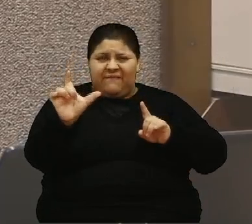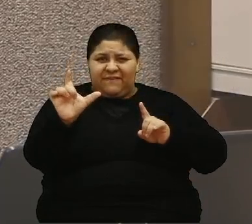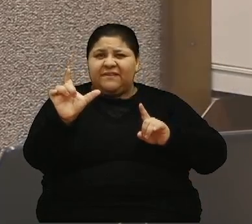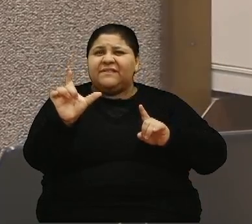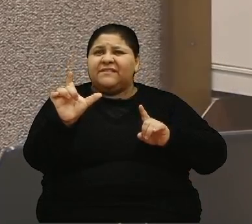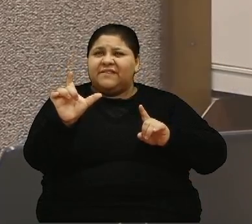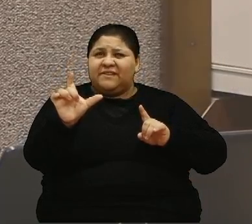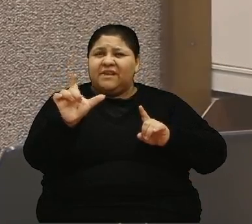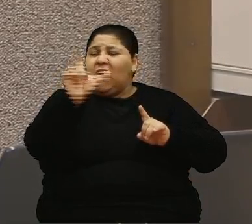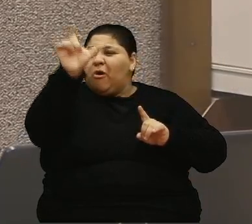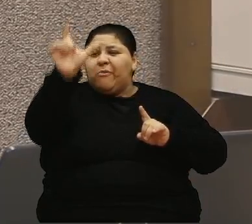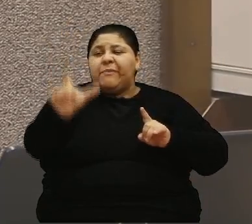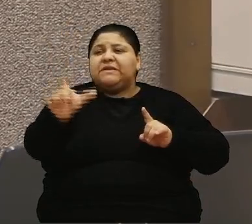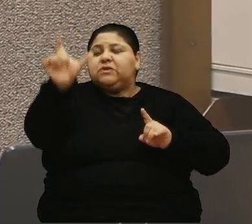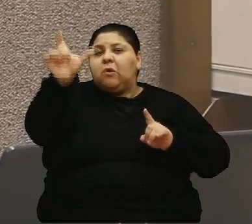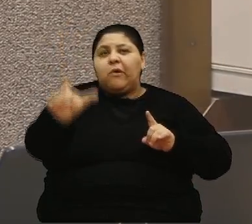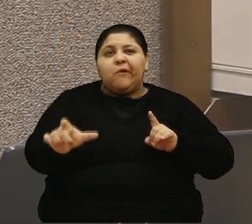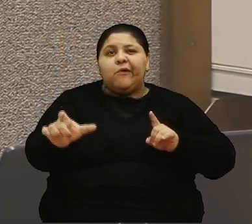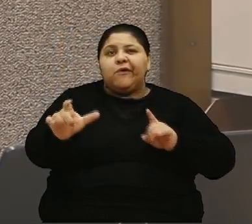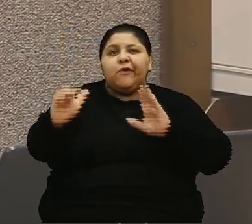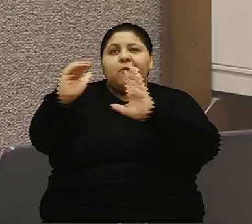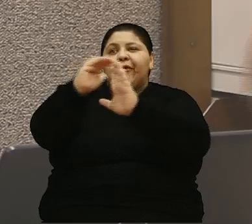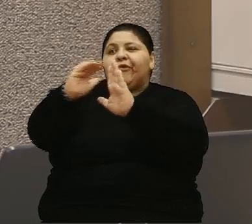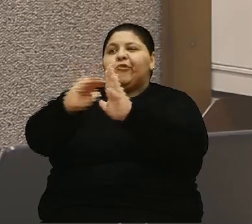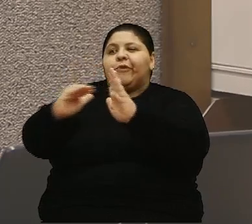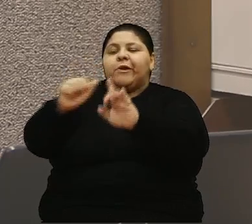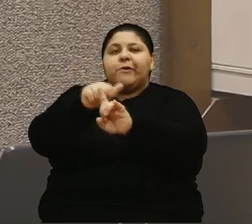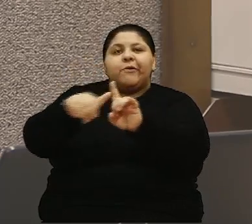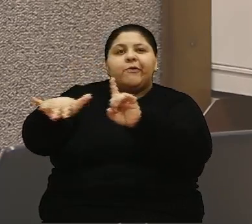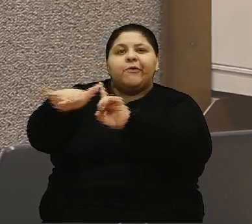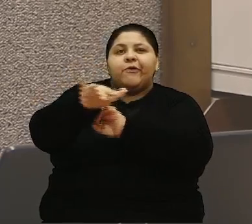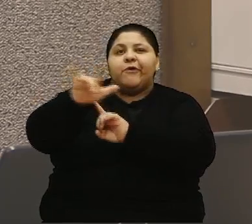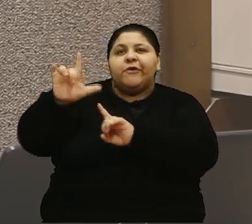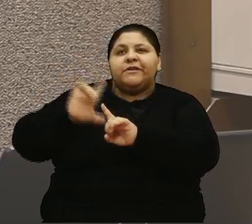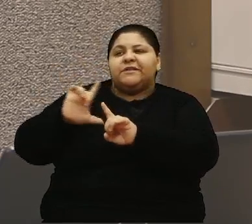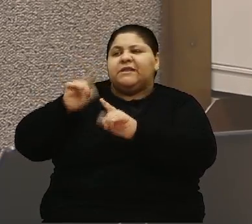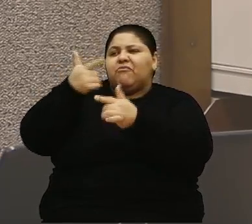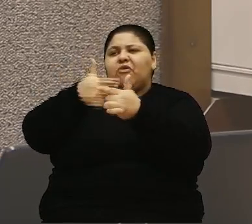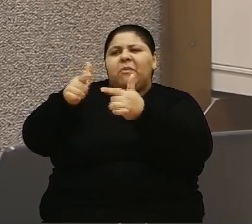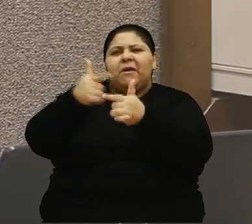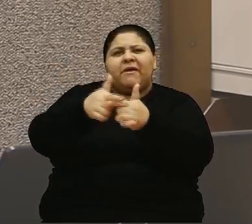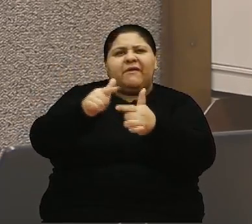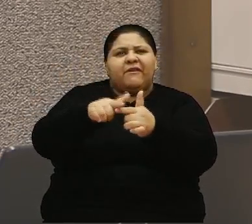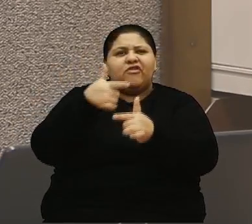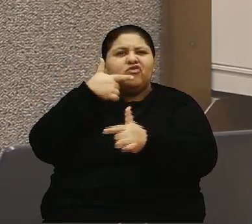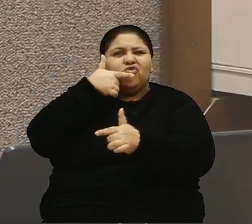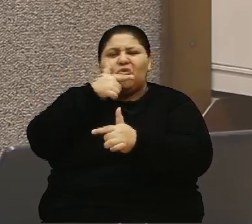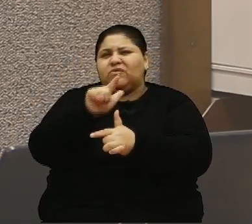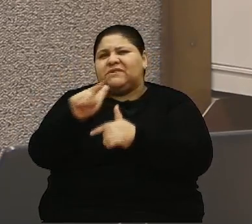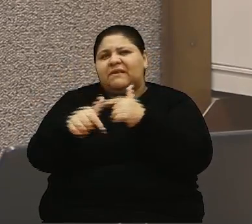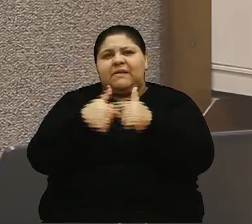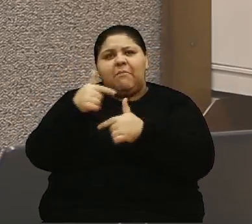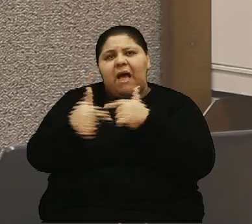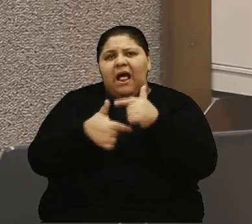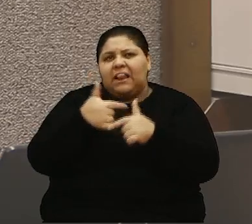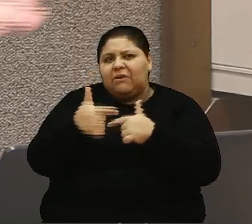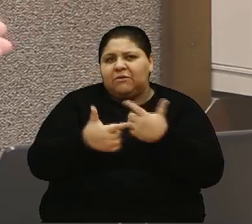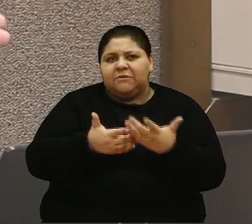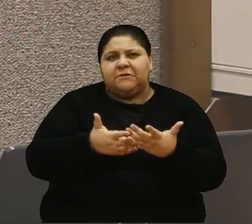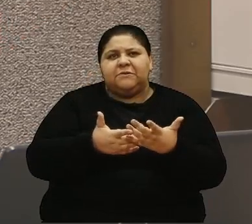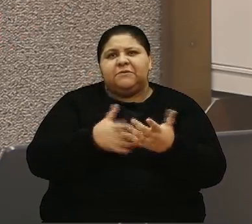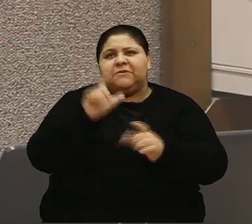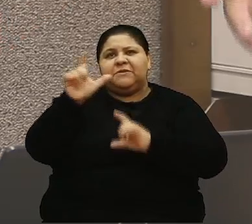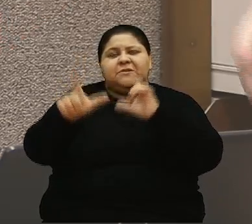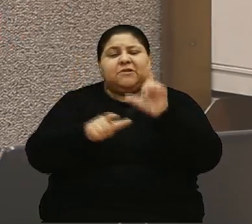O sujeito que está aí num programa social, que tem 1000 problemas, que não consegue mais emprego,